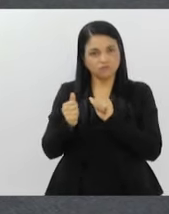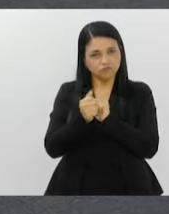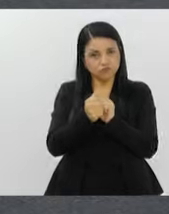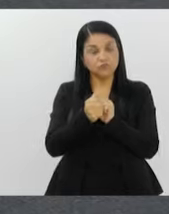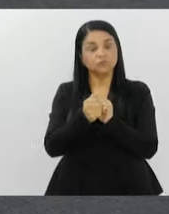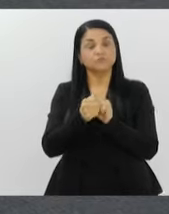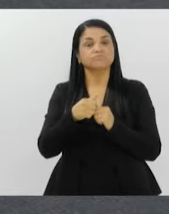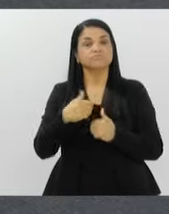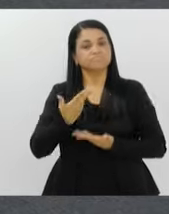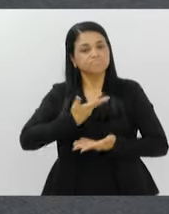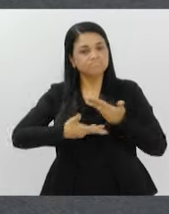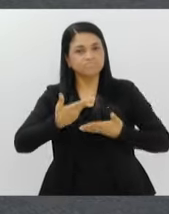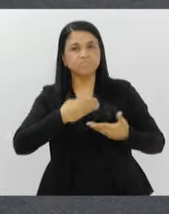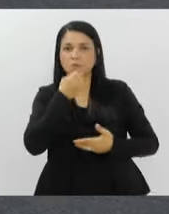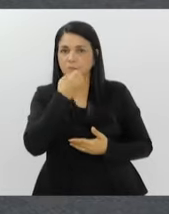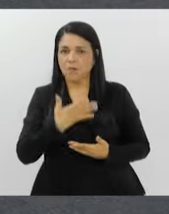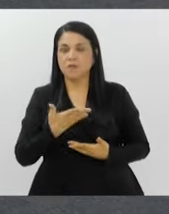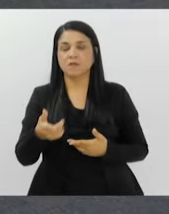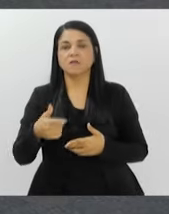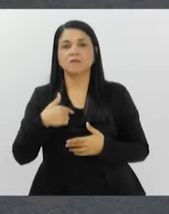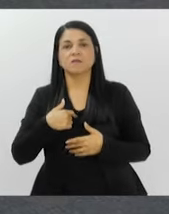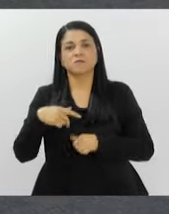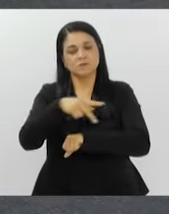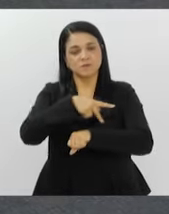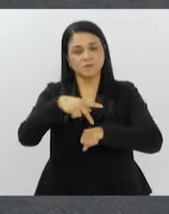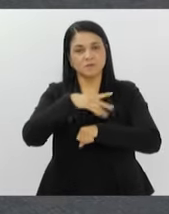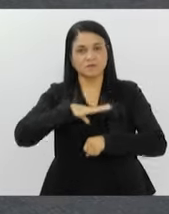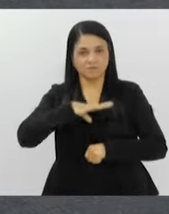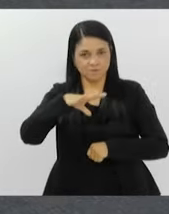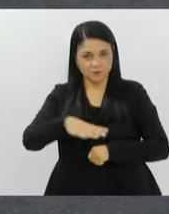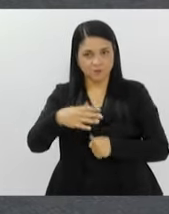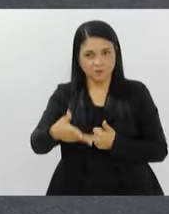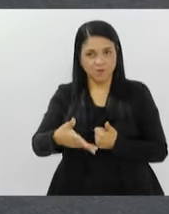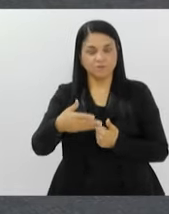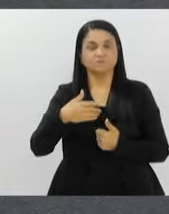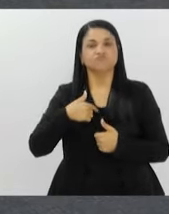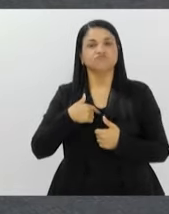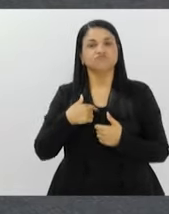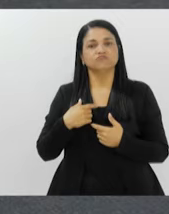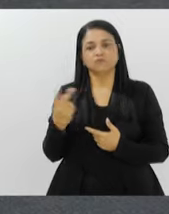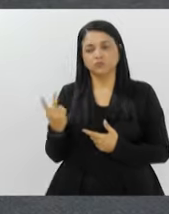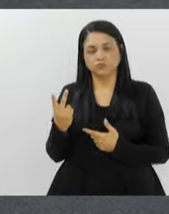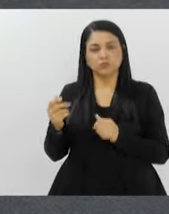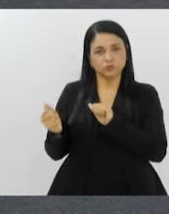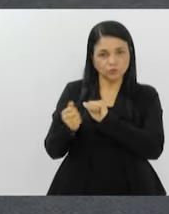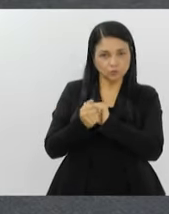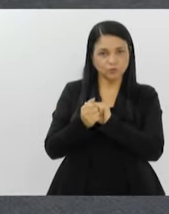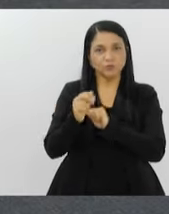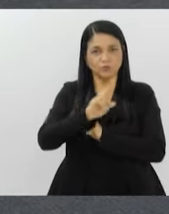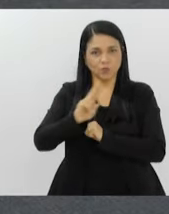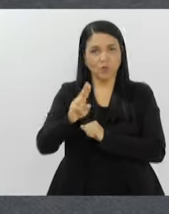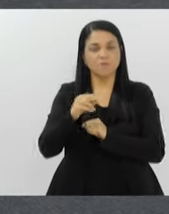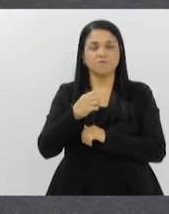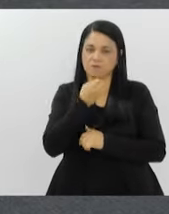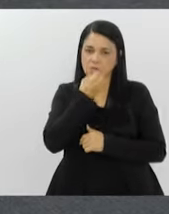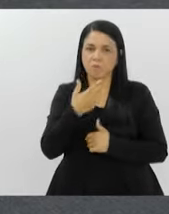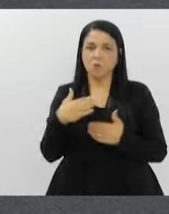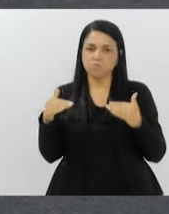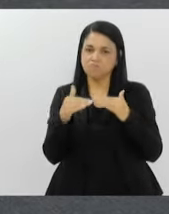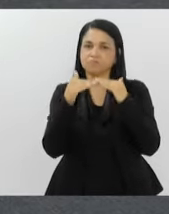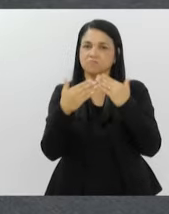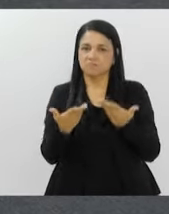vejo que eles vão ficar bem um ao lado do outro porque conviveram no exílio juntos também são